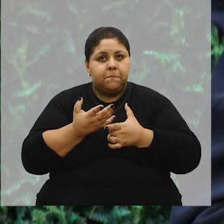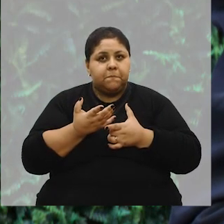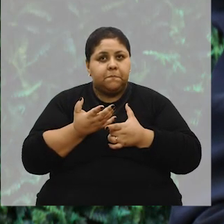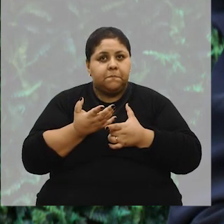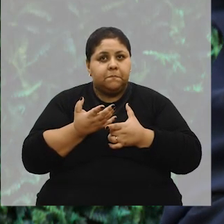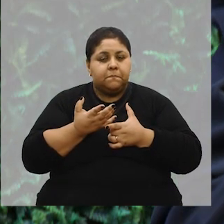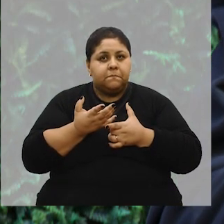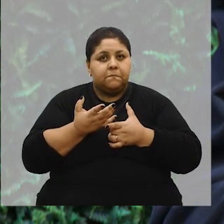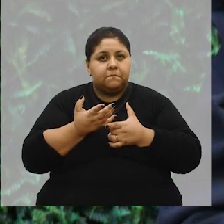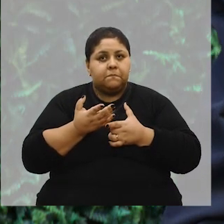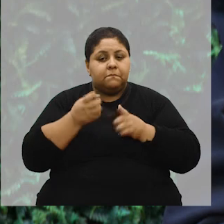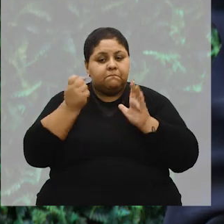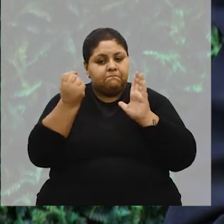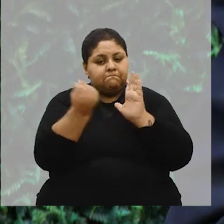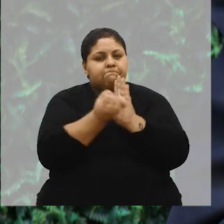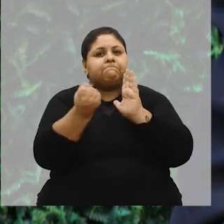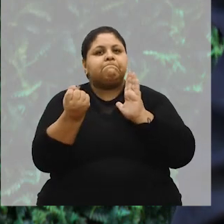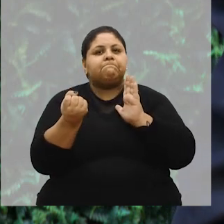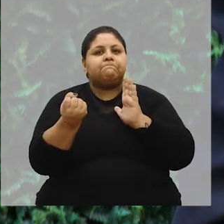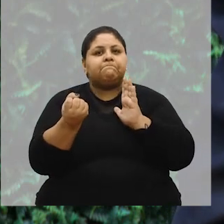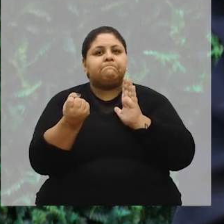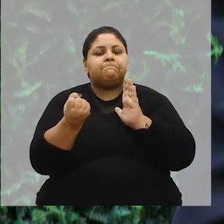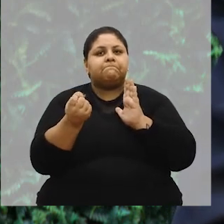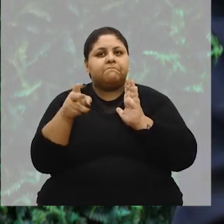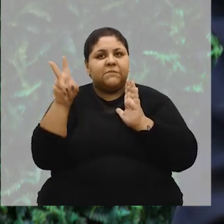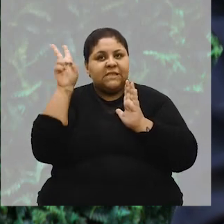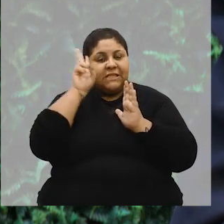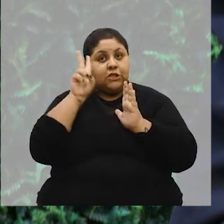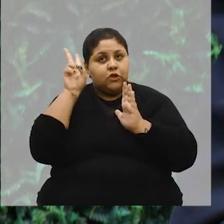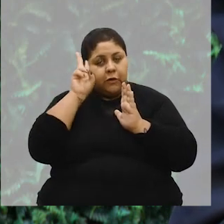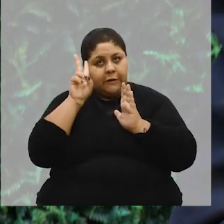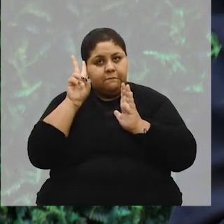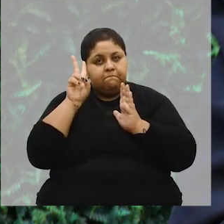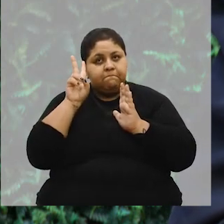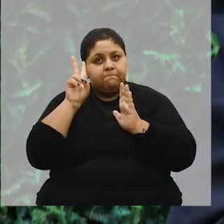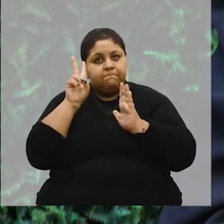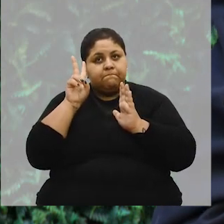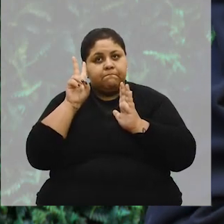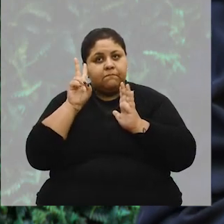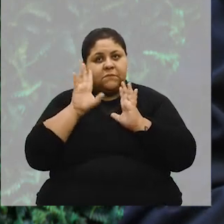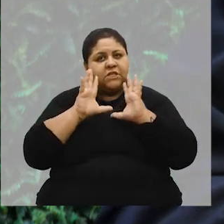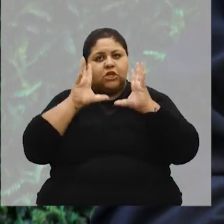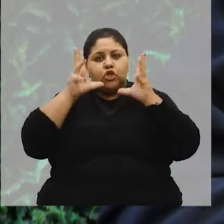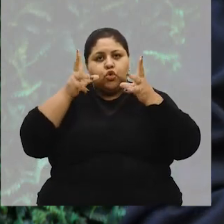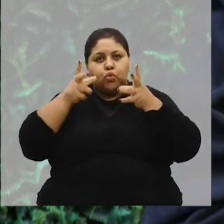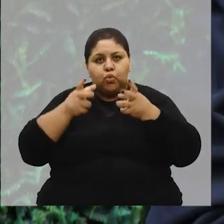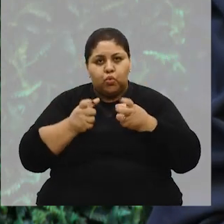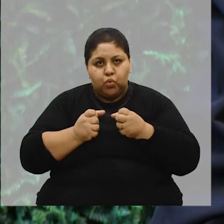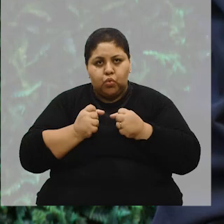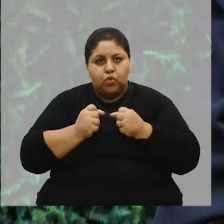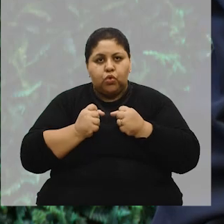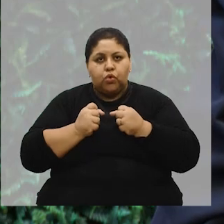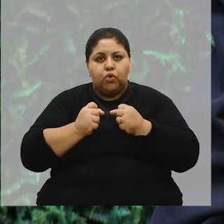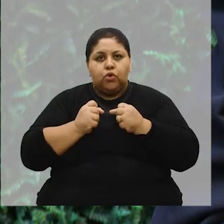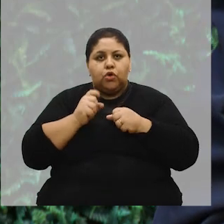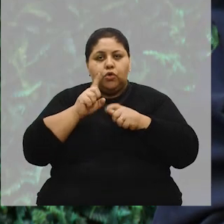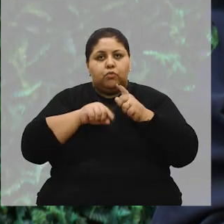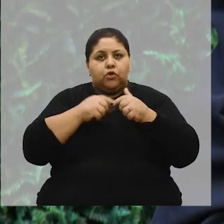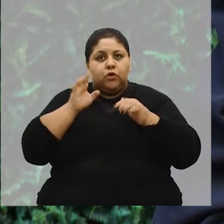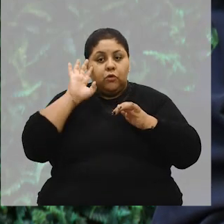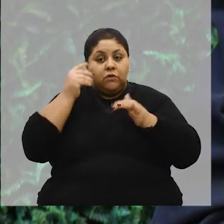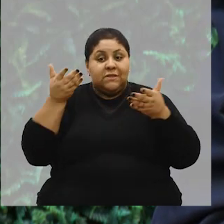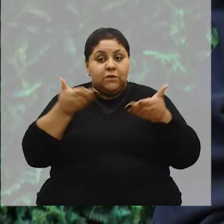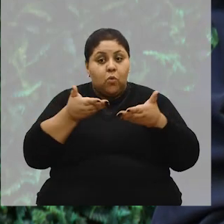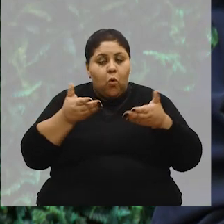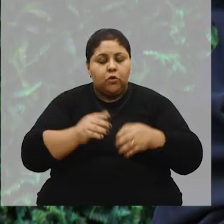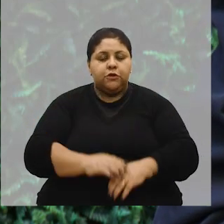que ficaram marcadas na nossa história, em tudo e em muita coisa que está acontecendo